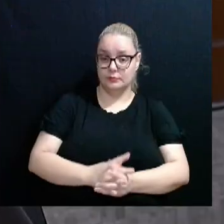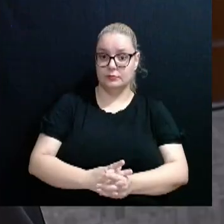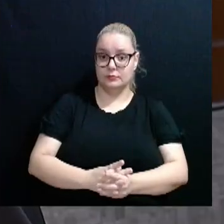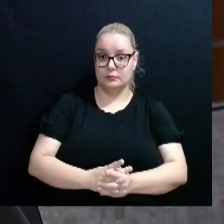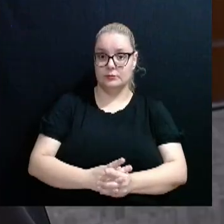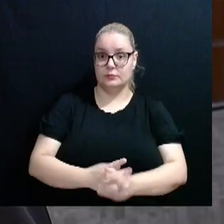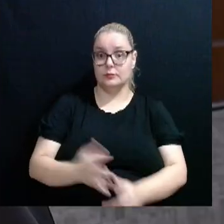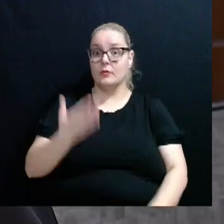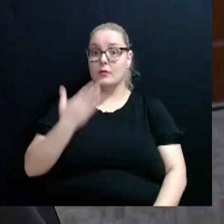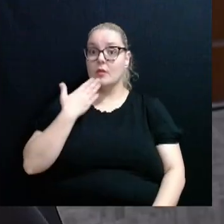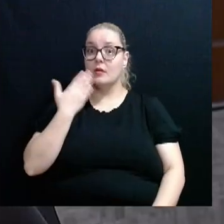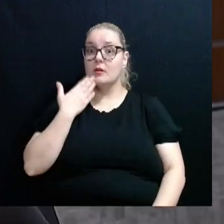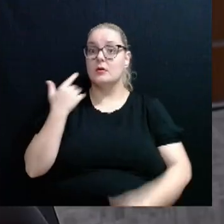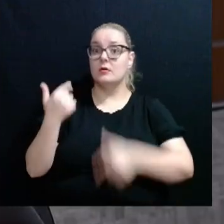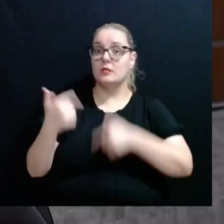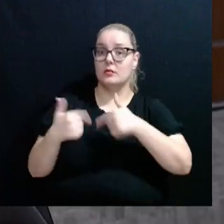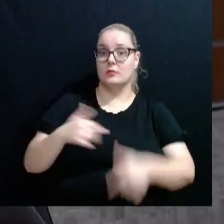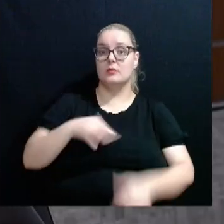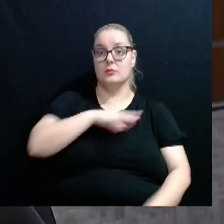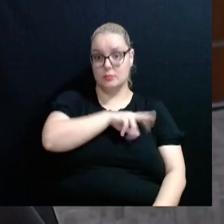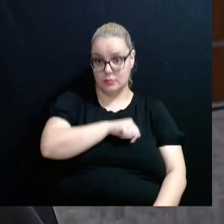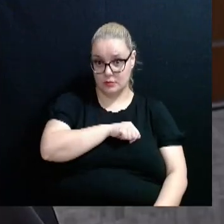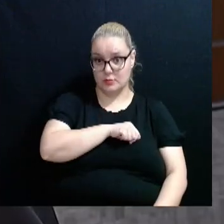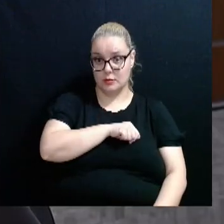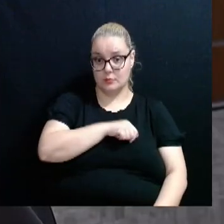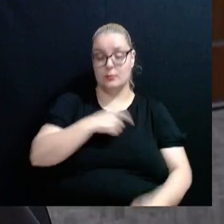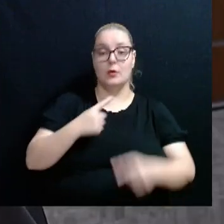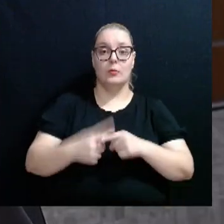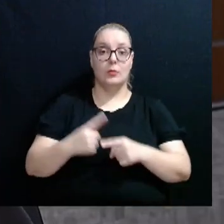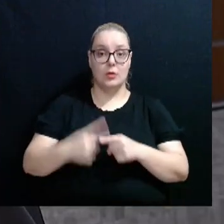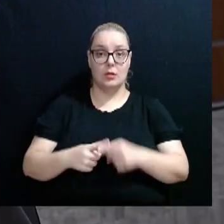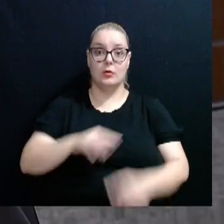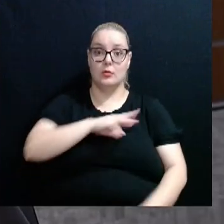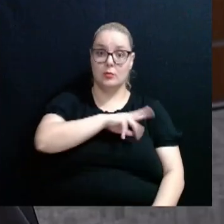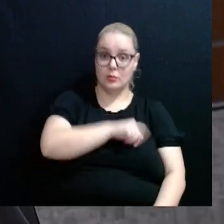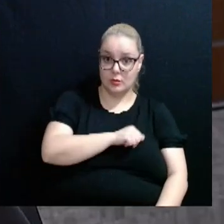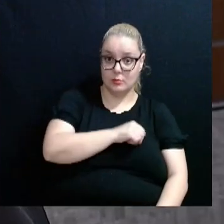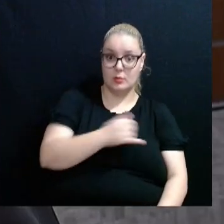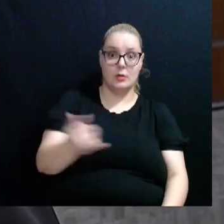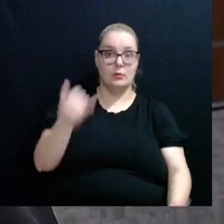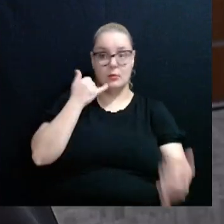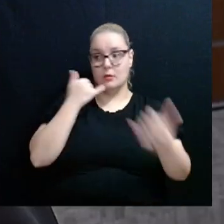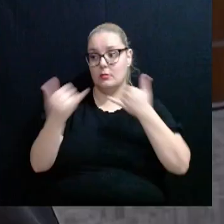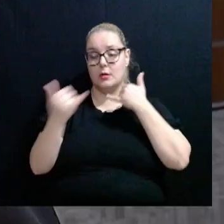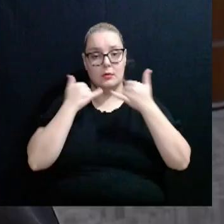o trabalho do SAMU, porque muitas das vezes o SAMU recebe muito